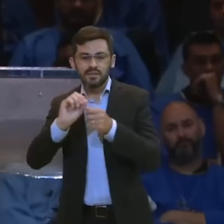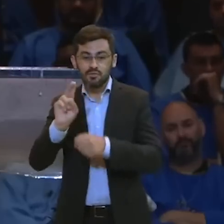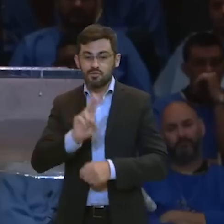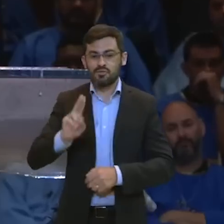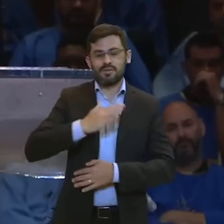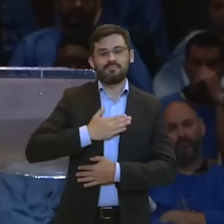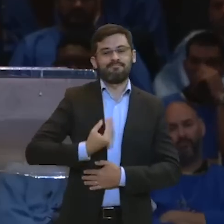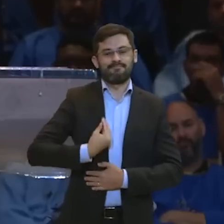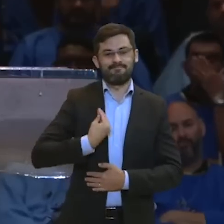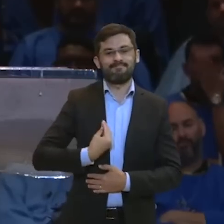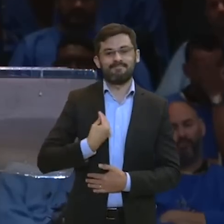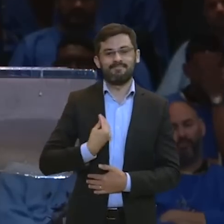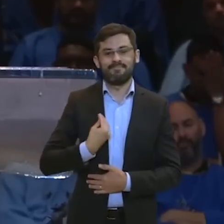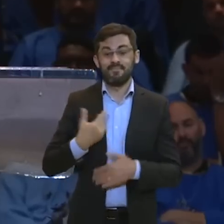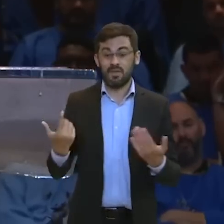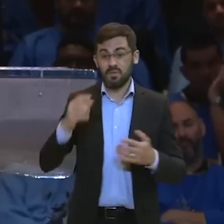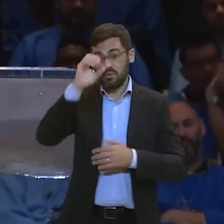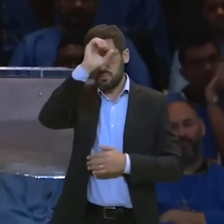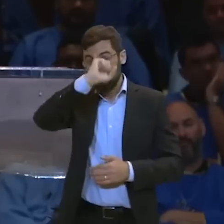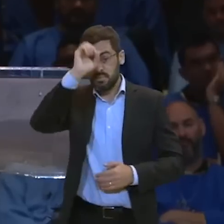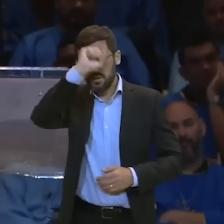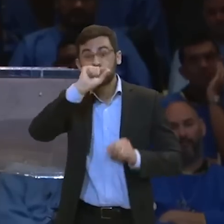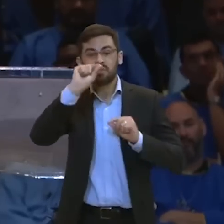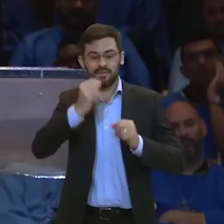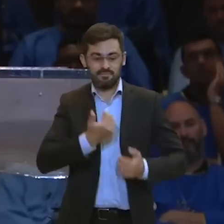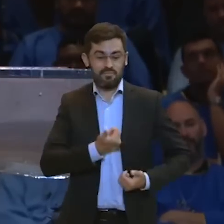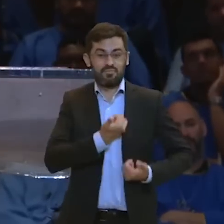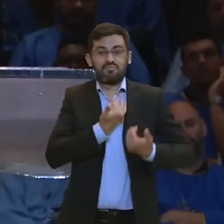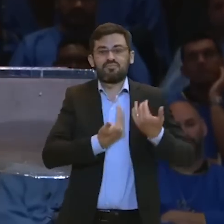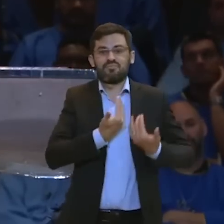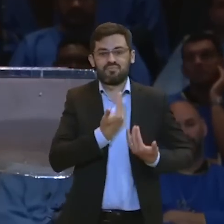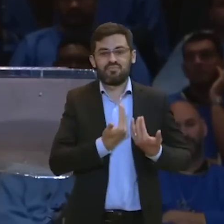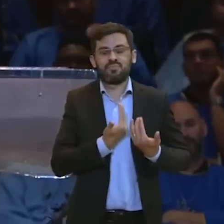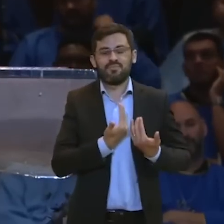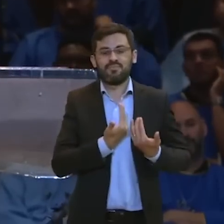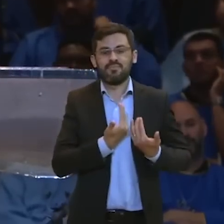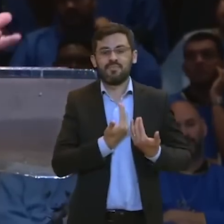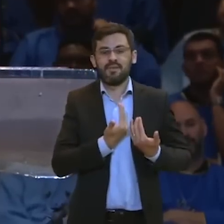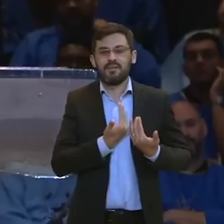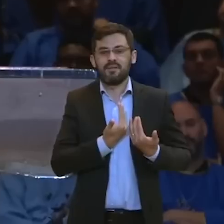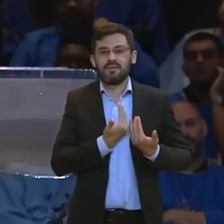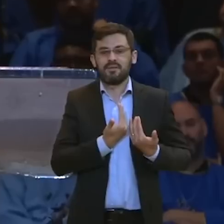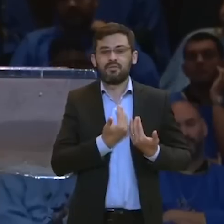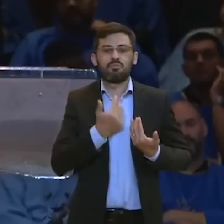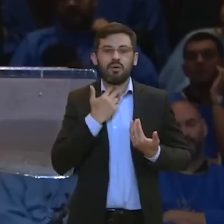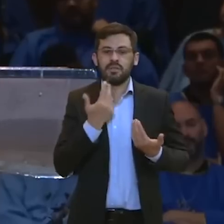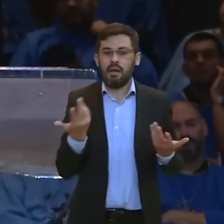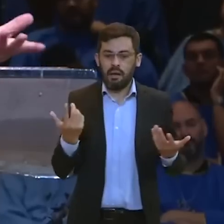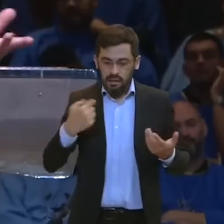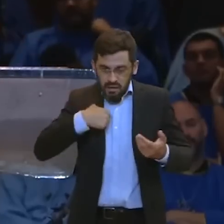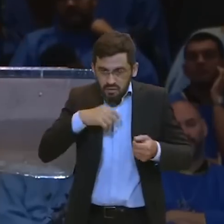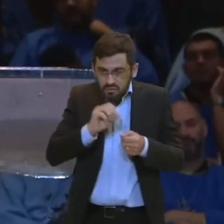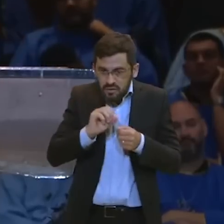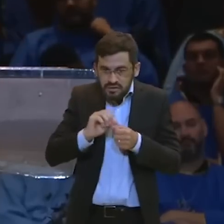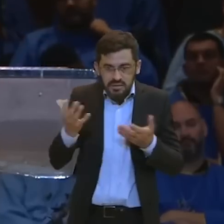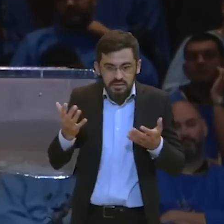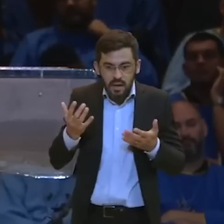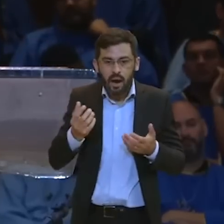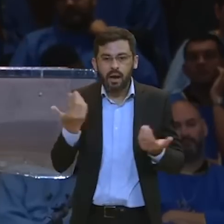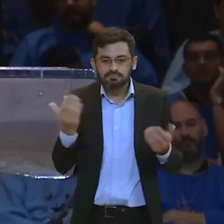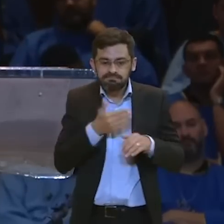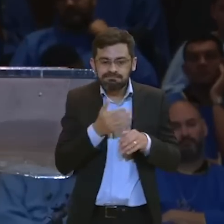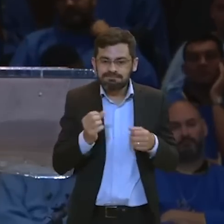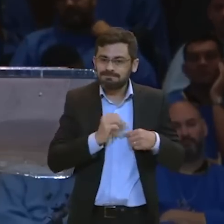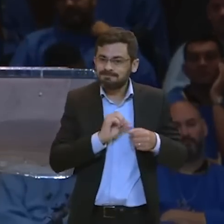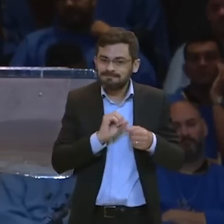vida. E aí aprendi que avivamento não pode ser produzido. Eu não produzo